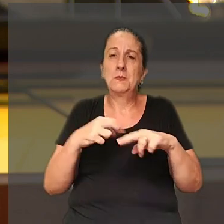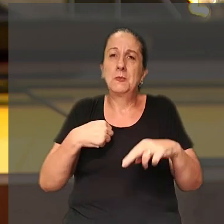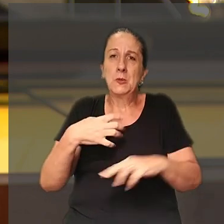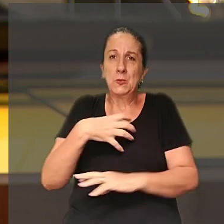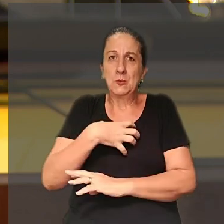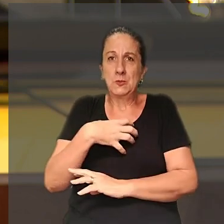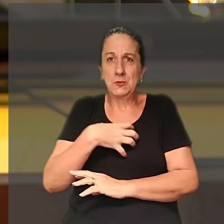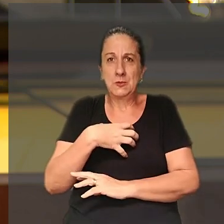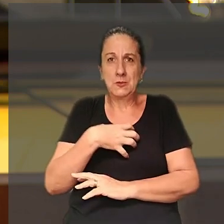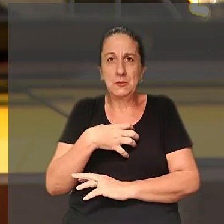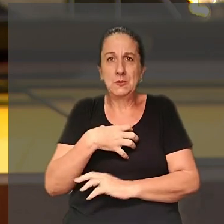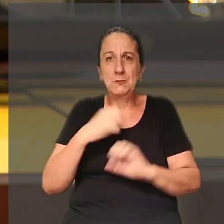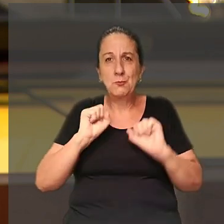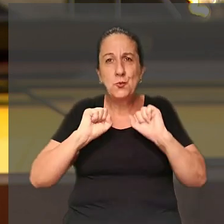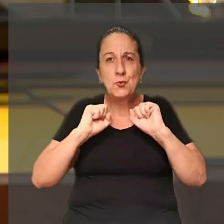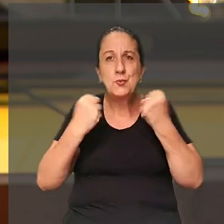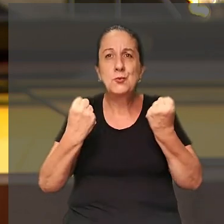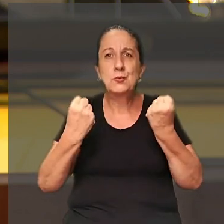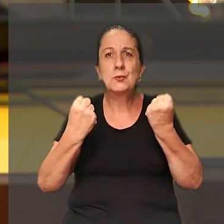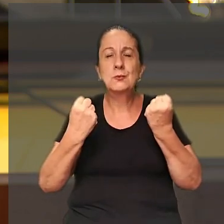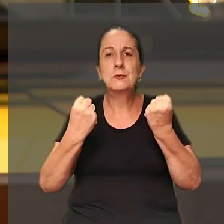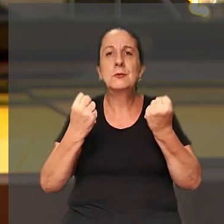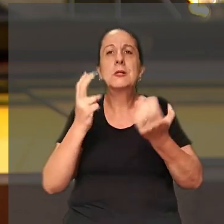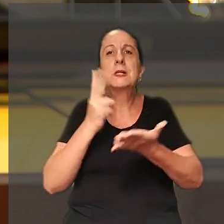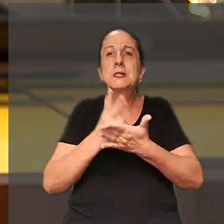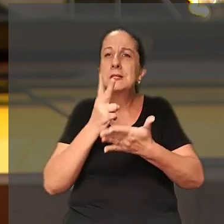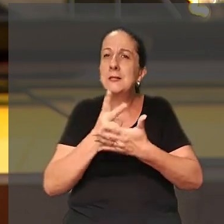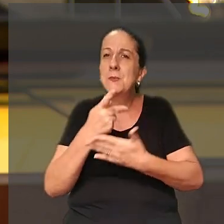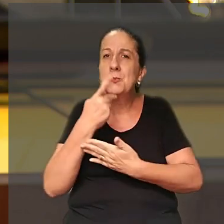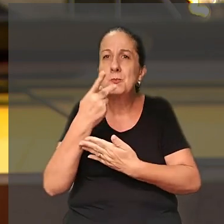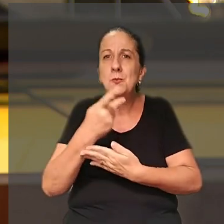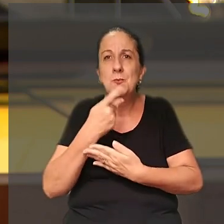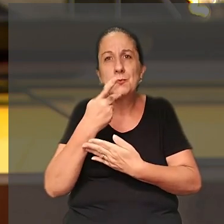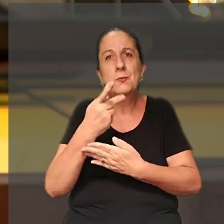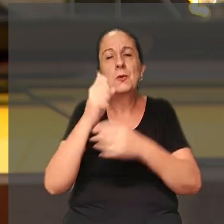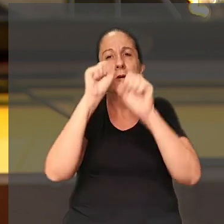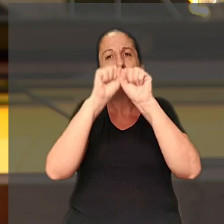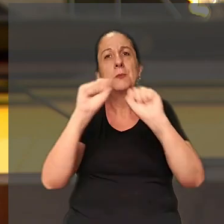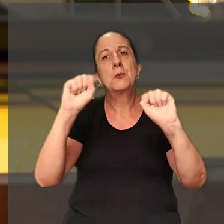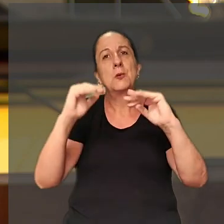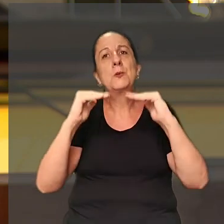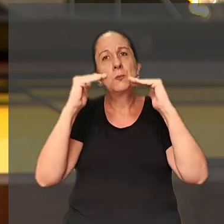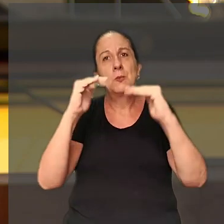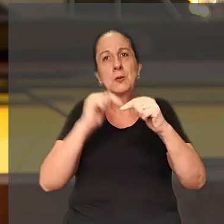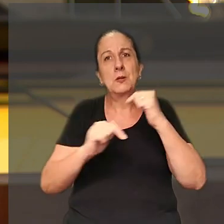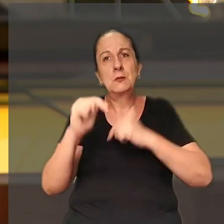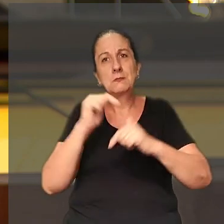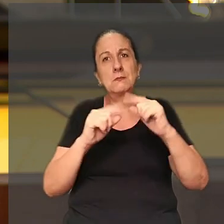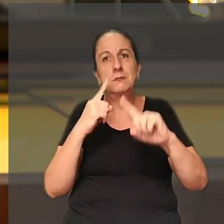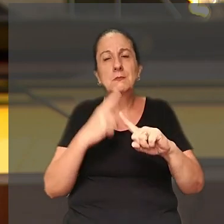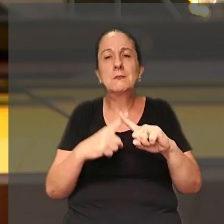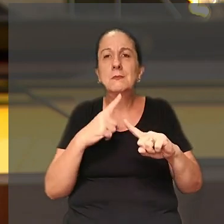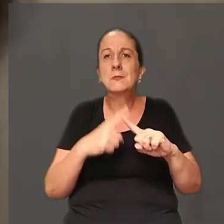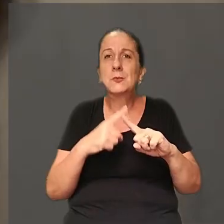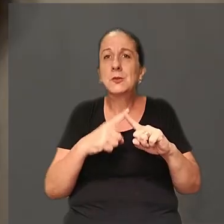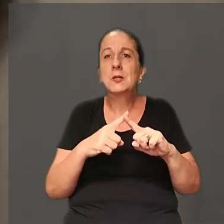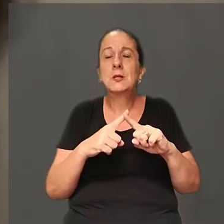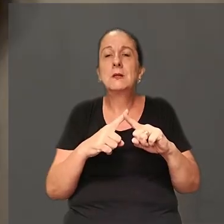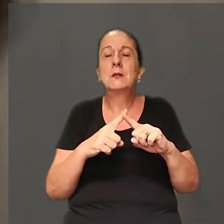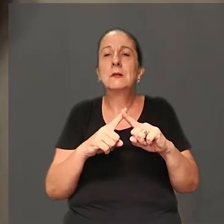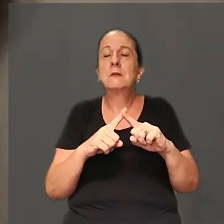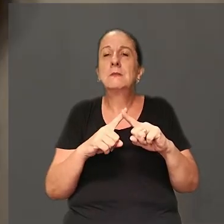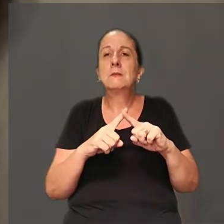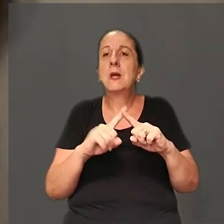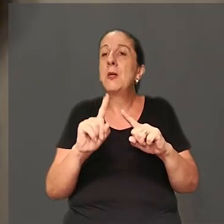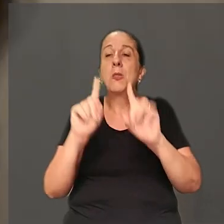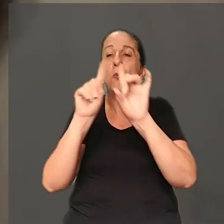isso eu me sinto muito fortalecido a cada vez que eu falo do Tribunal Superior do Trabalho, porque